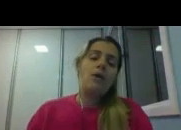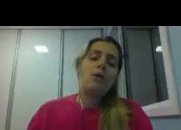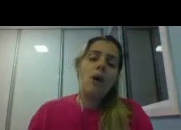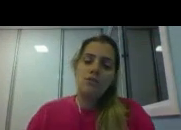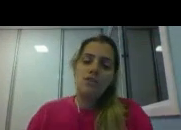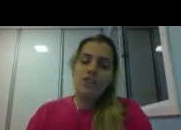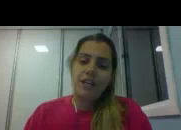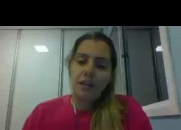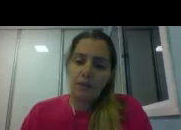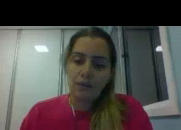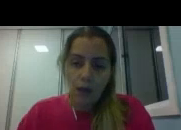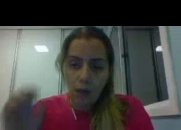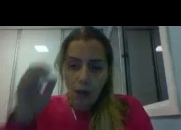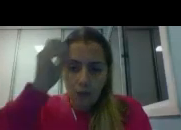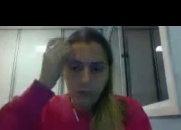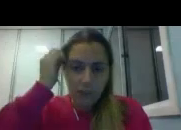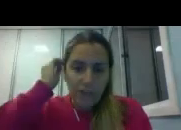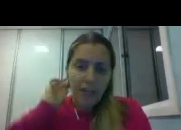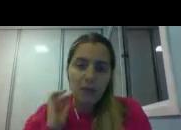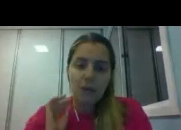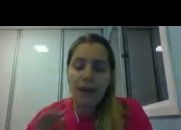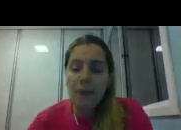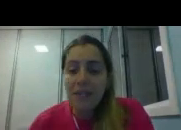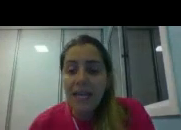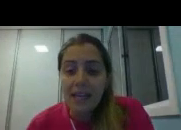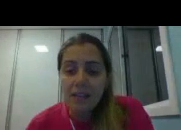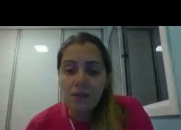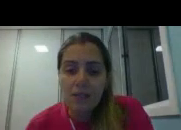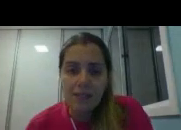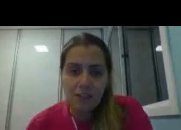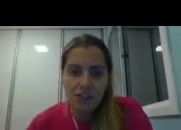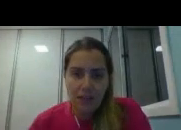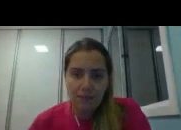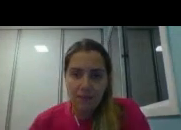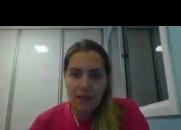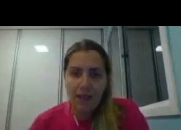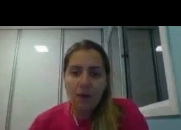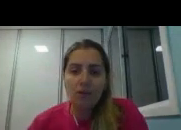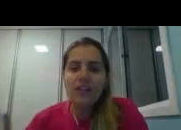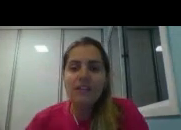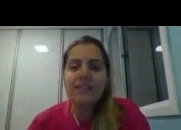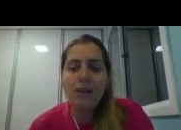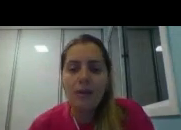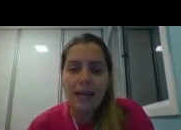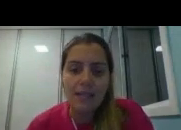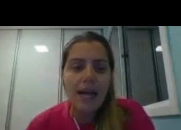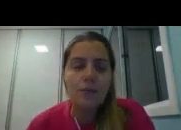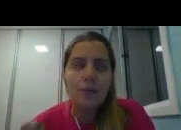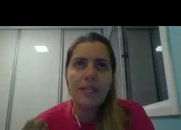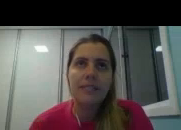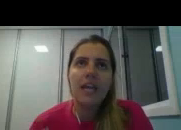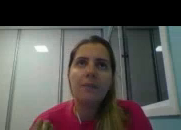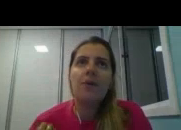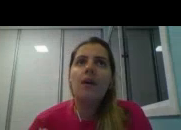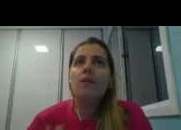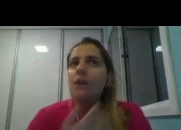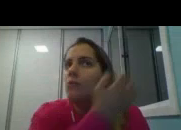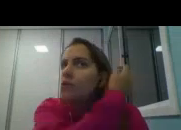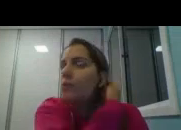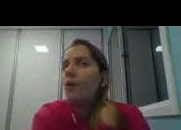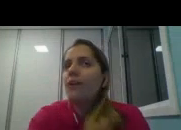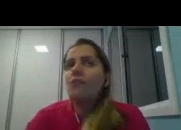O que é o locus gênico? Locus gênico é o endereço desse gene, é onde ele está localizado. Por